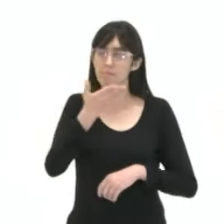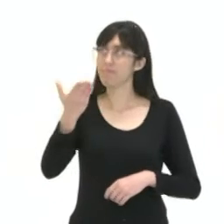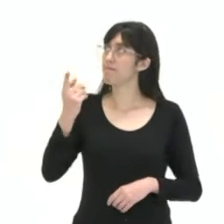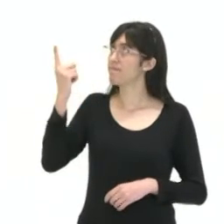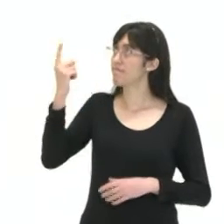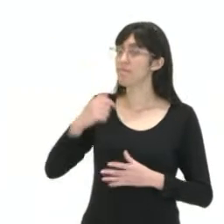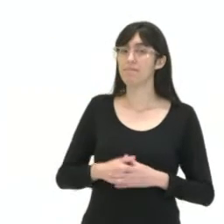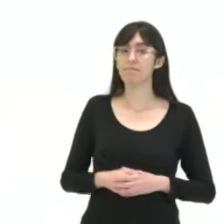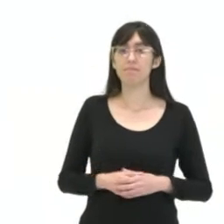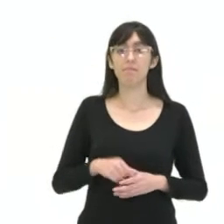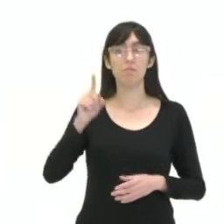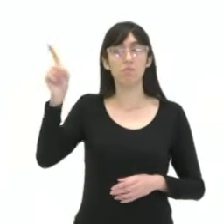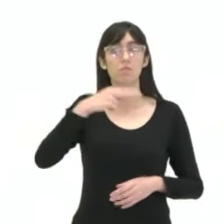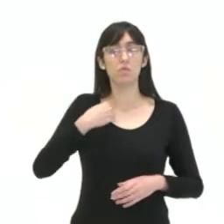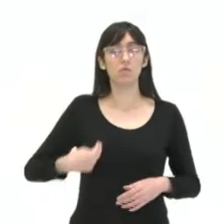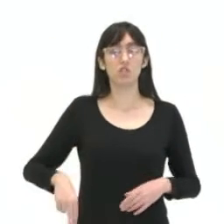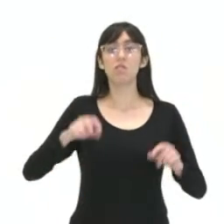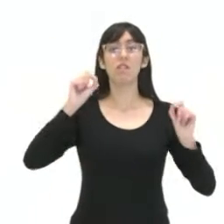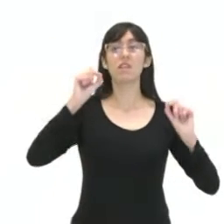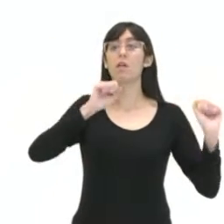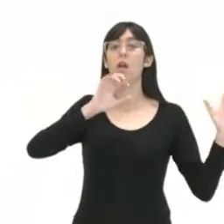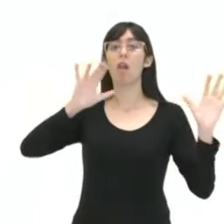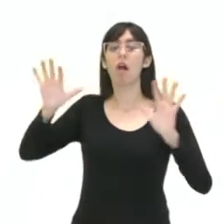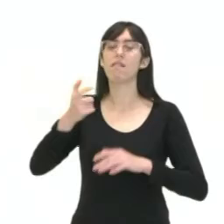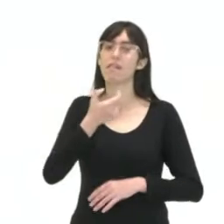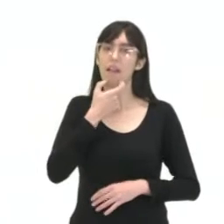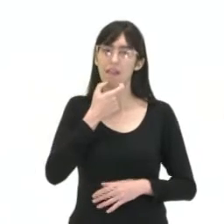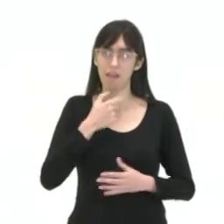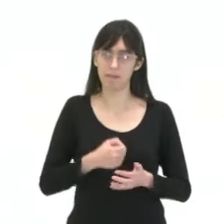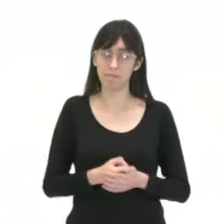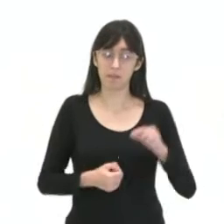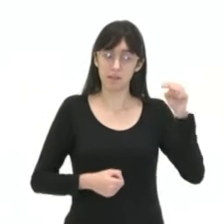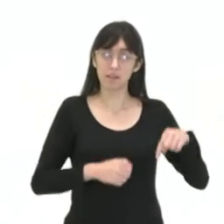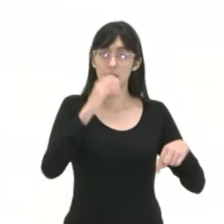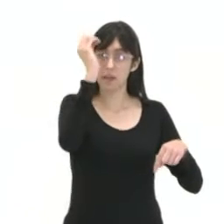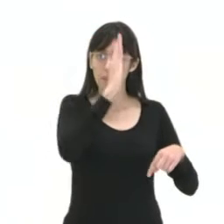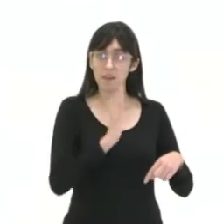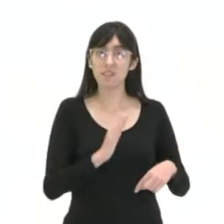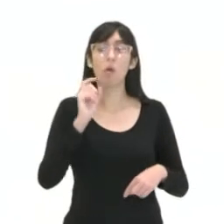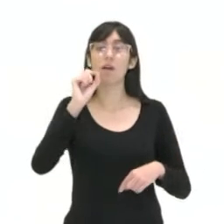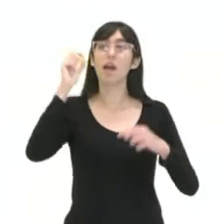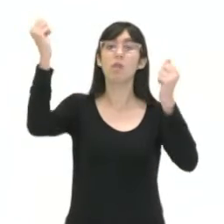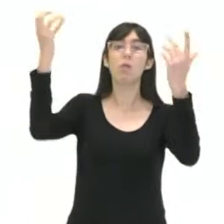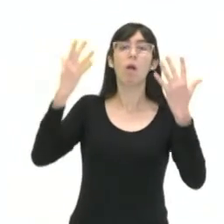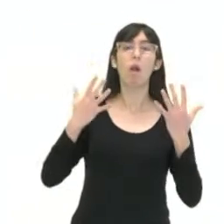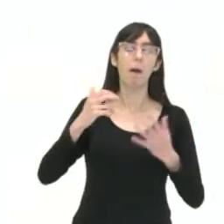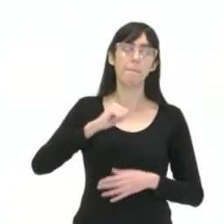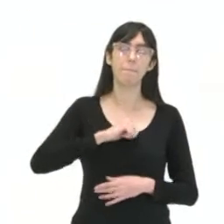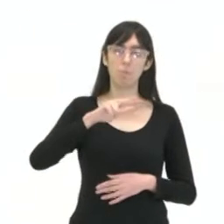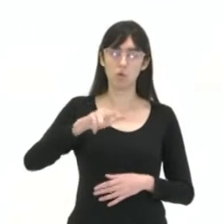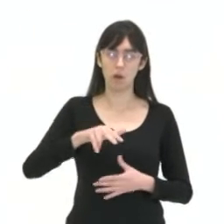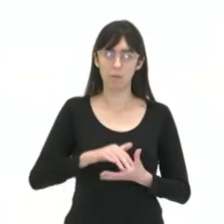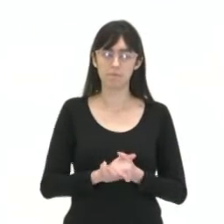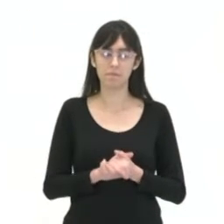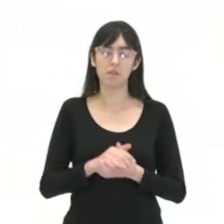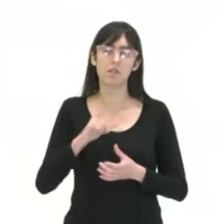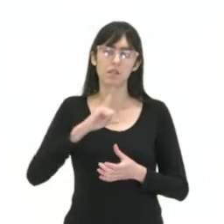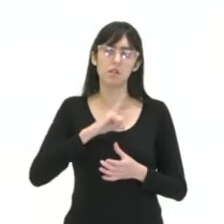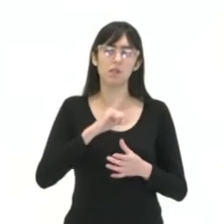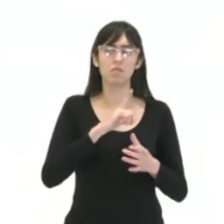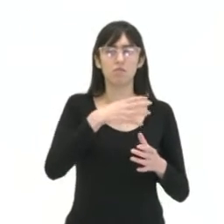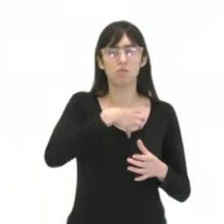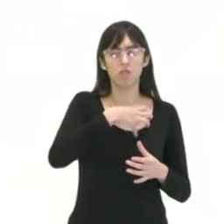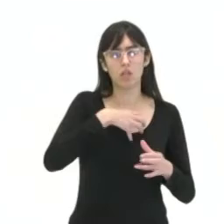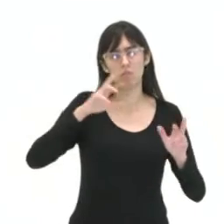da China foi a Inglaterra, enquanto o Brasil foi colonizado por Portugal. O processo de colonização é um pouco diferente nos